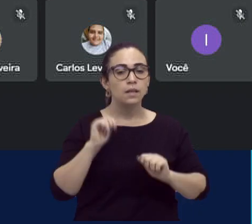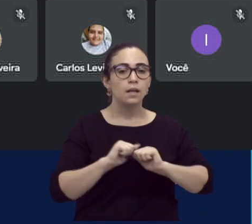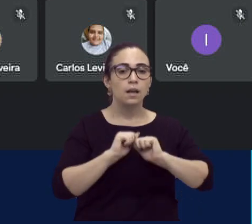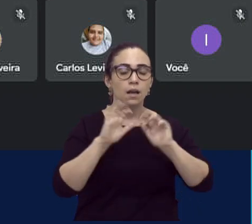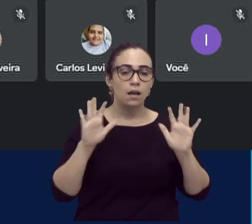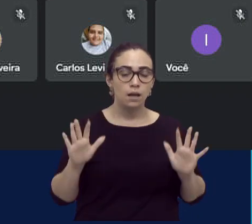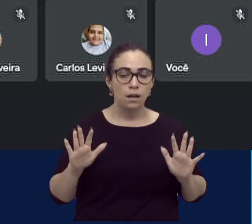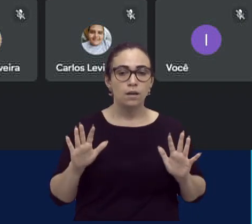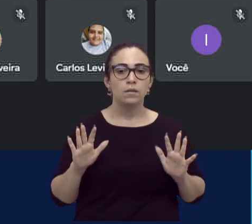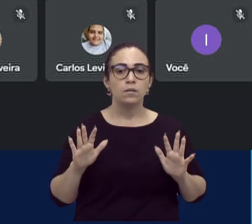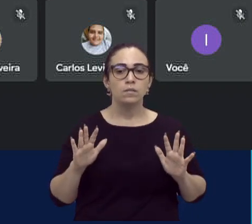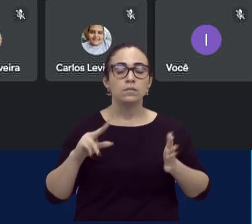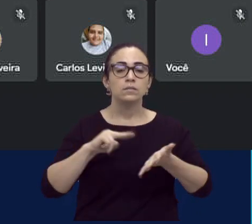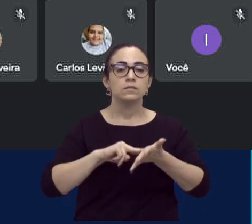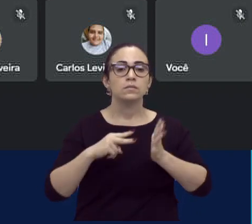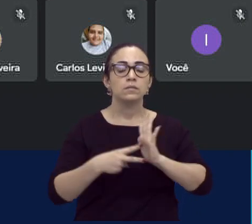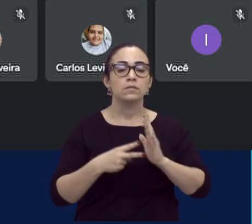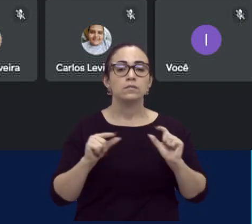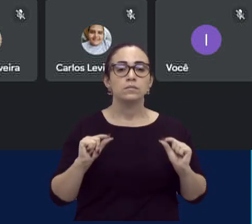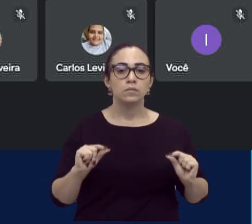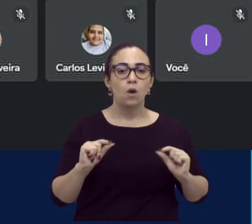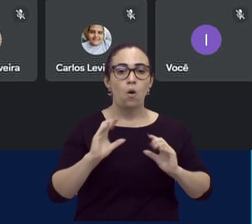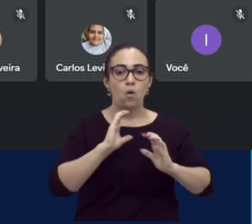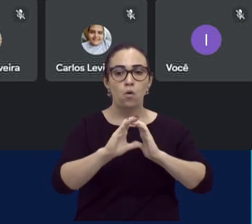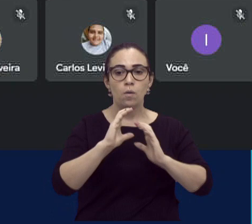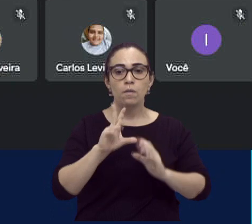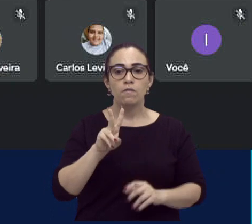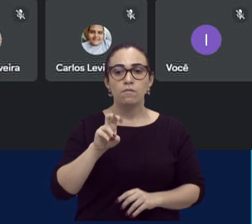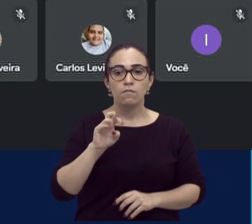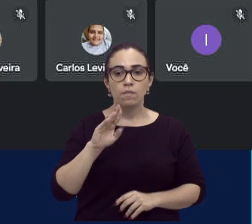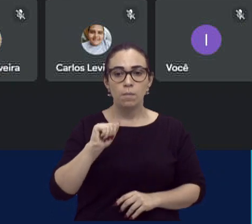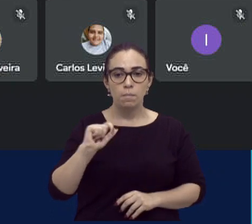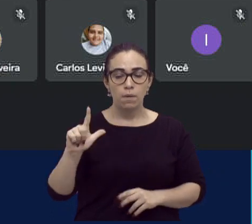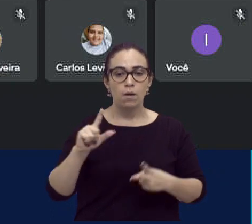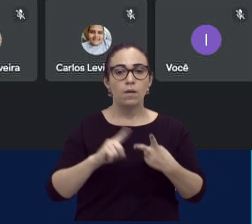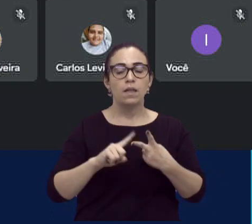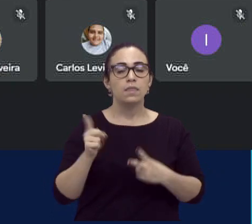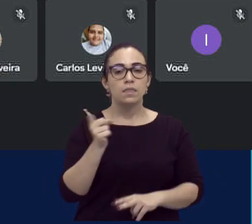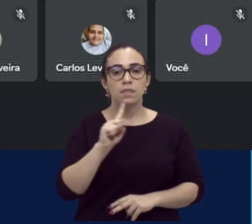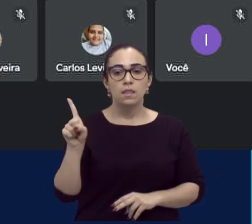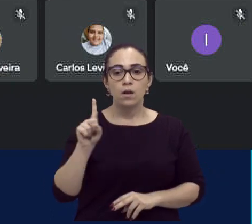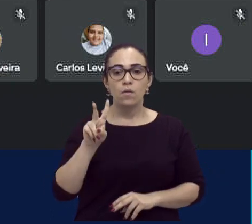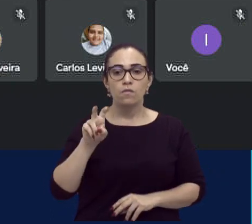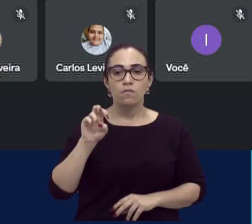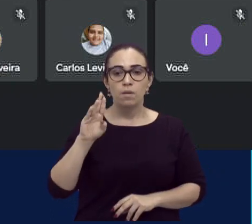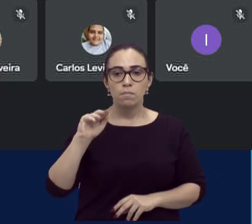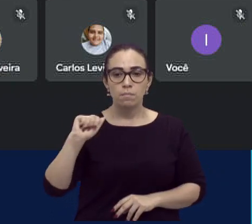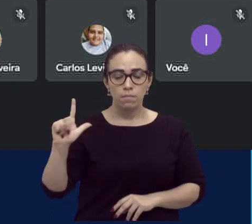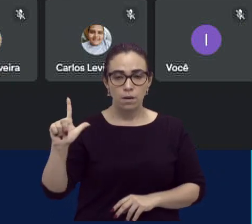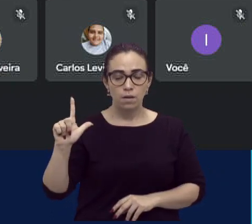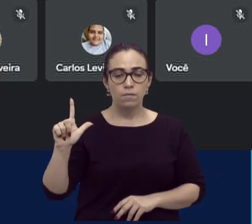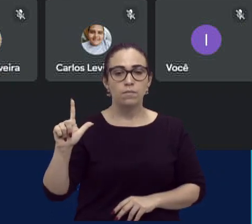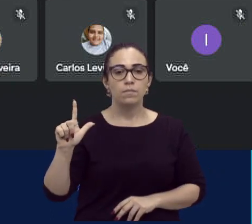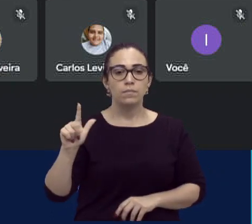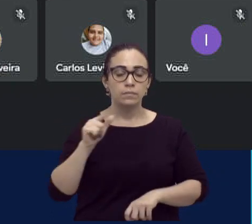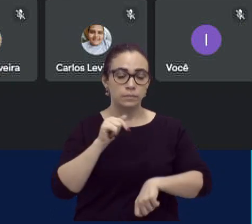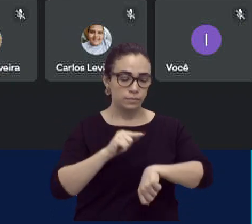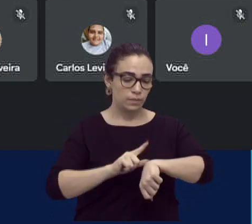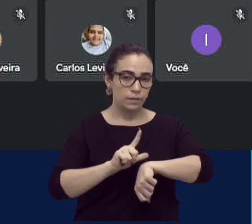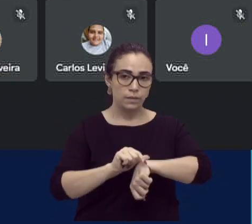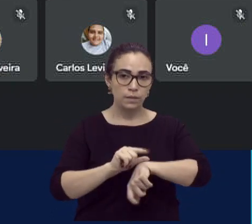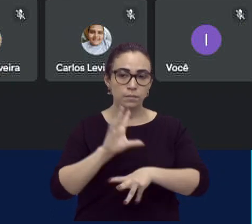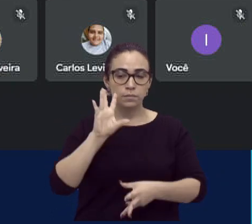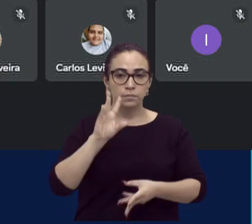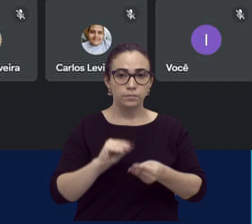pouco como se consolida a comunicação verbal e não verbal. Nós temos pouco tempo, então a gente vai